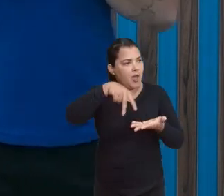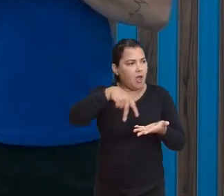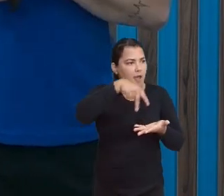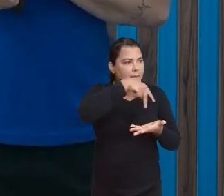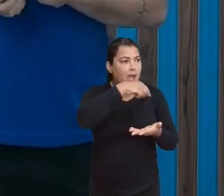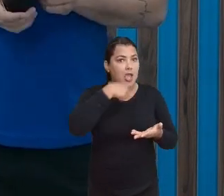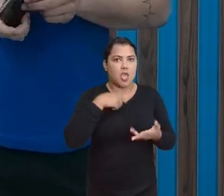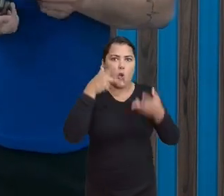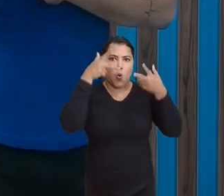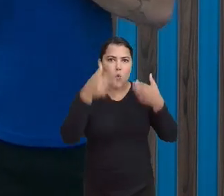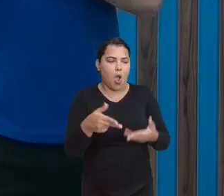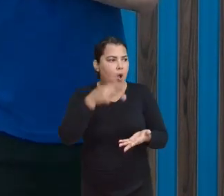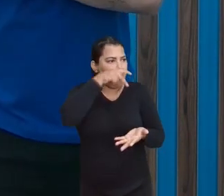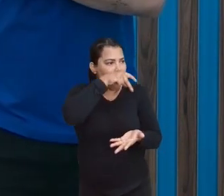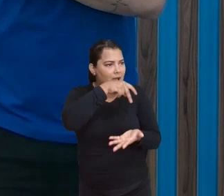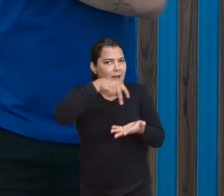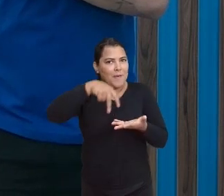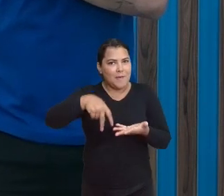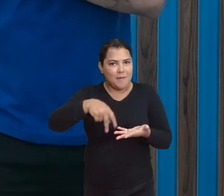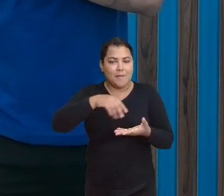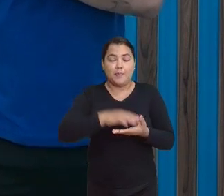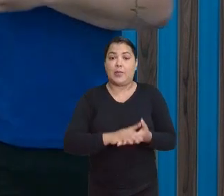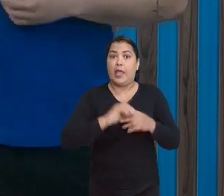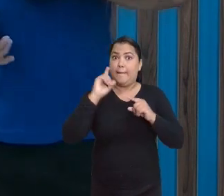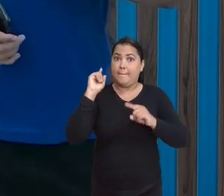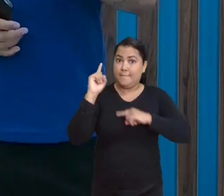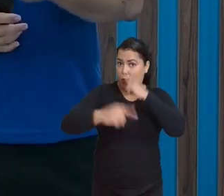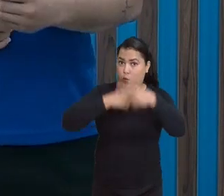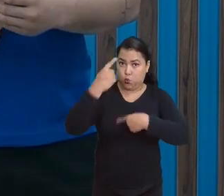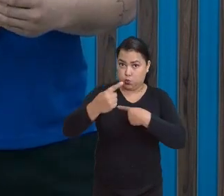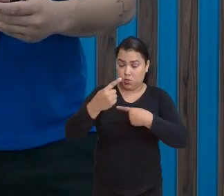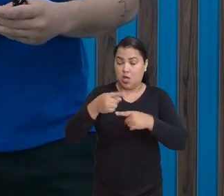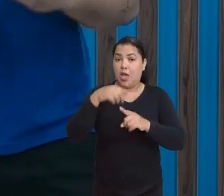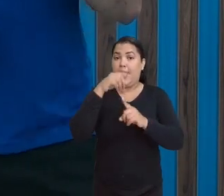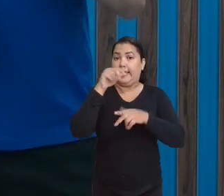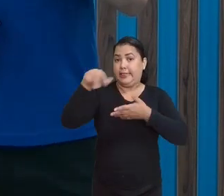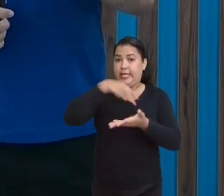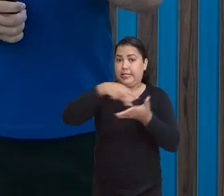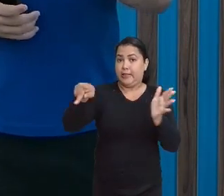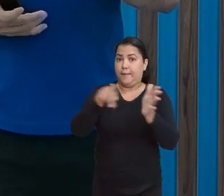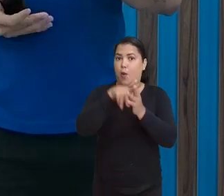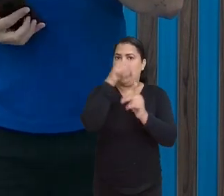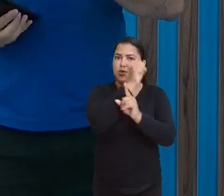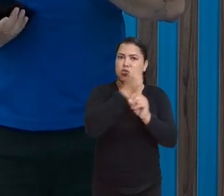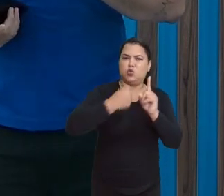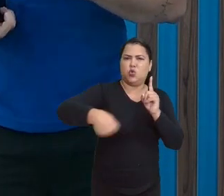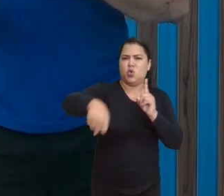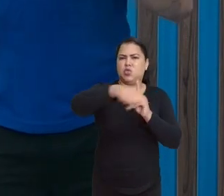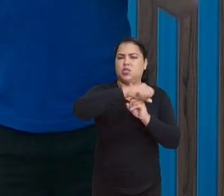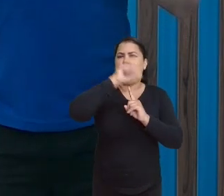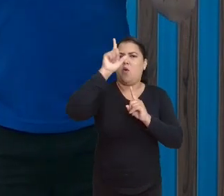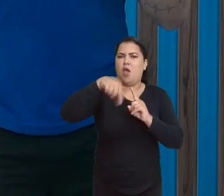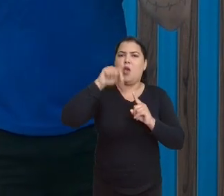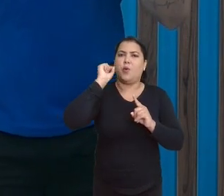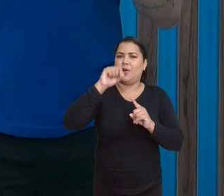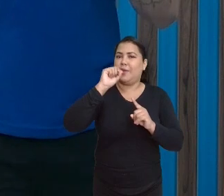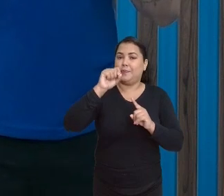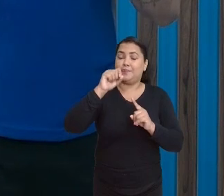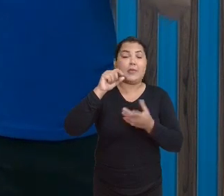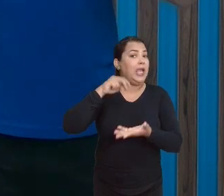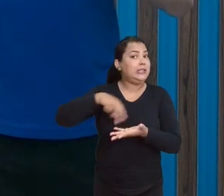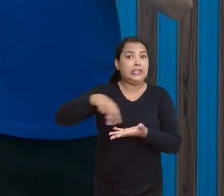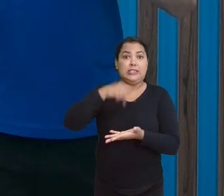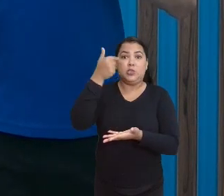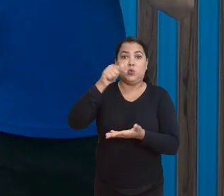cortes históricos, vai para a dança social, que a dança social eram danças que eles não